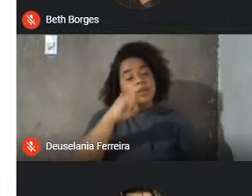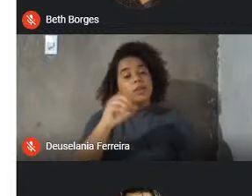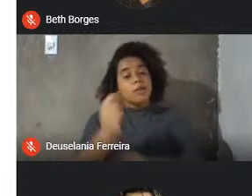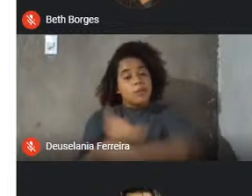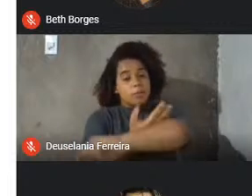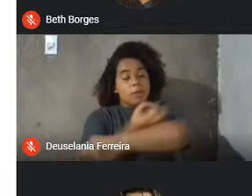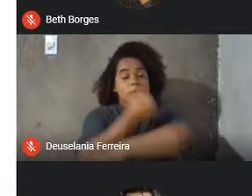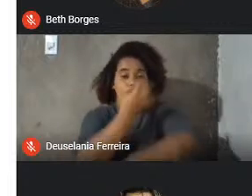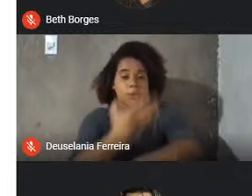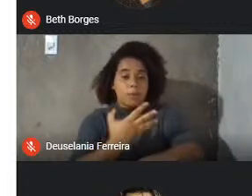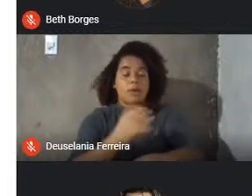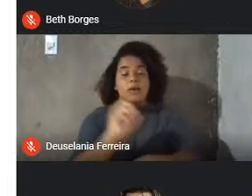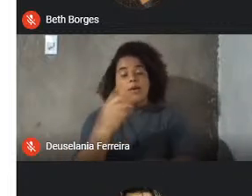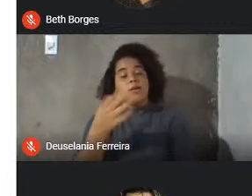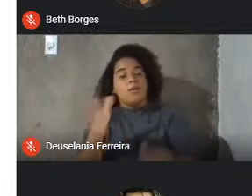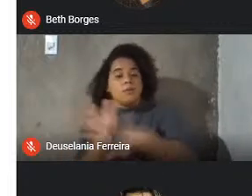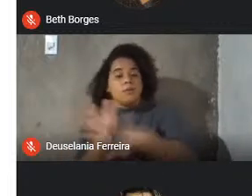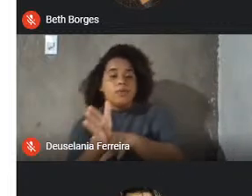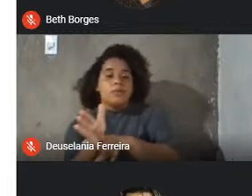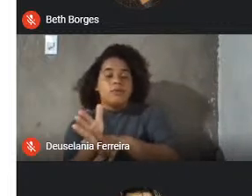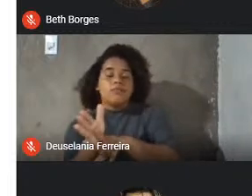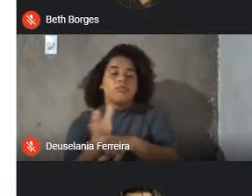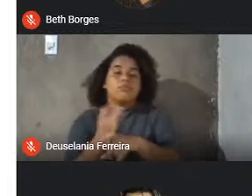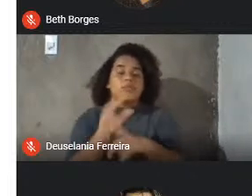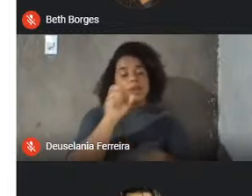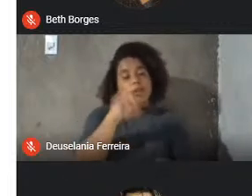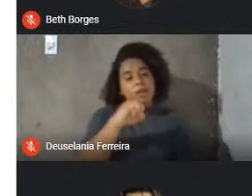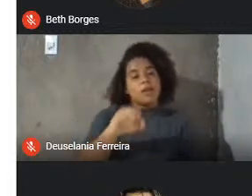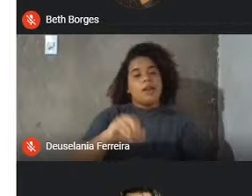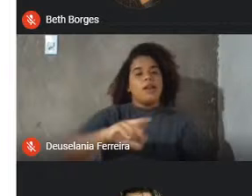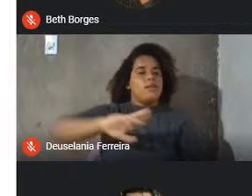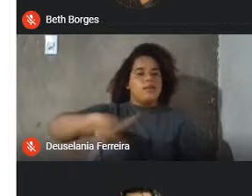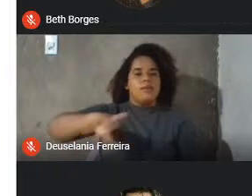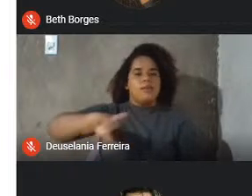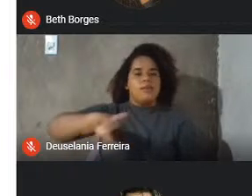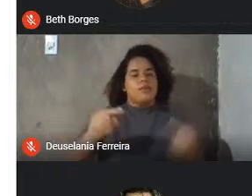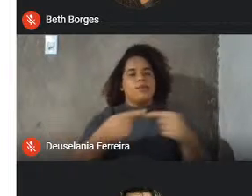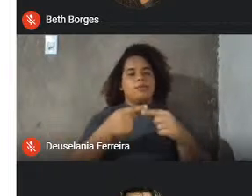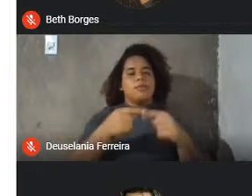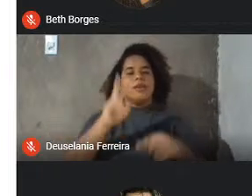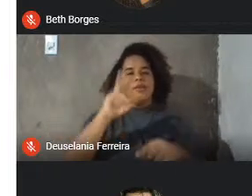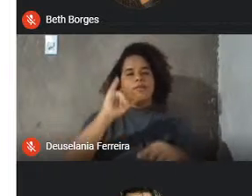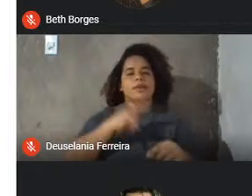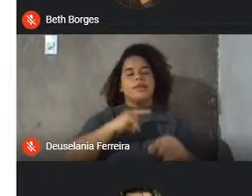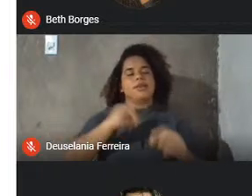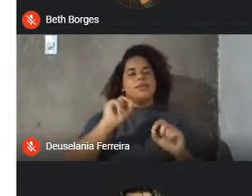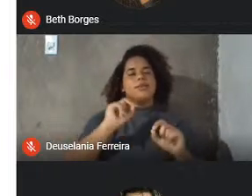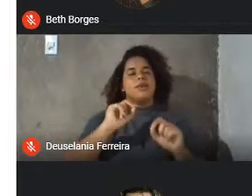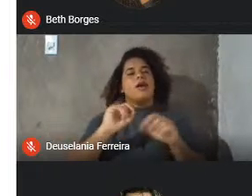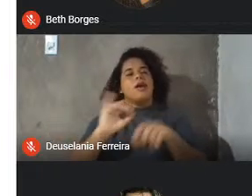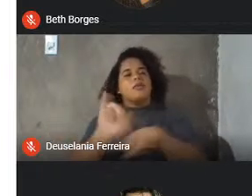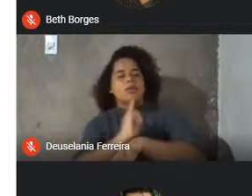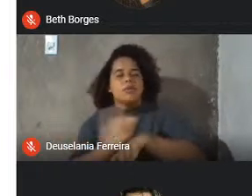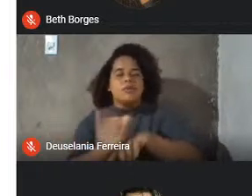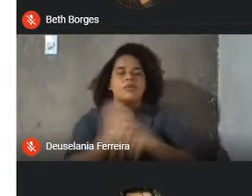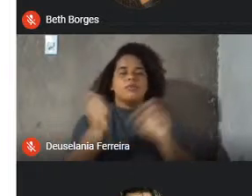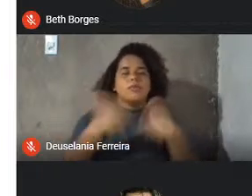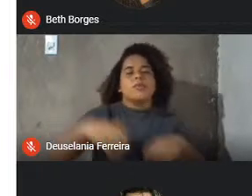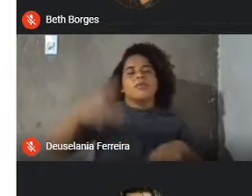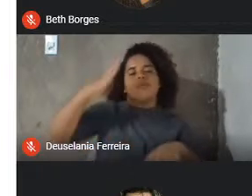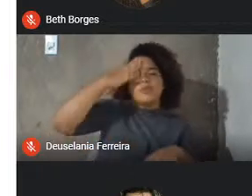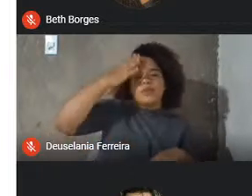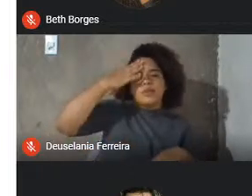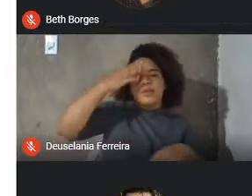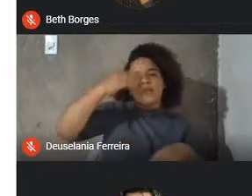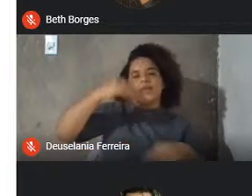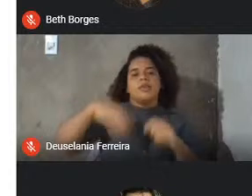Se ela é disfuncional, a gente vai dar um significado através do proceder técnico, dos protocolos utilizados, né,